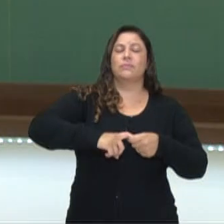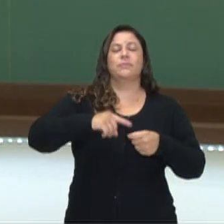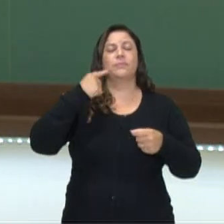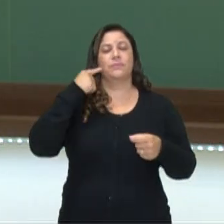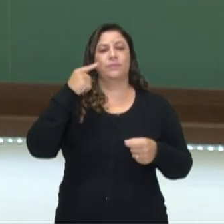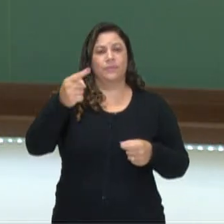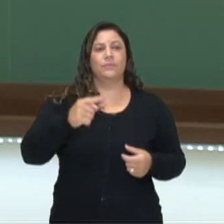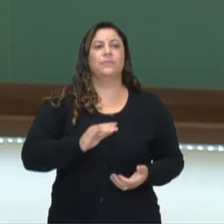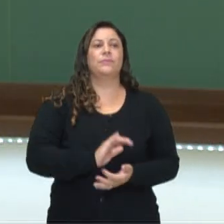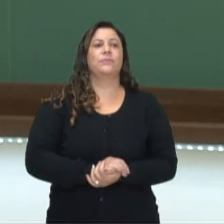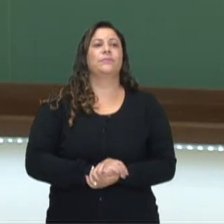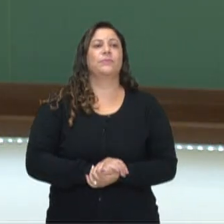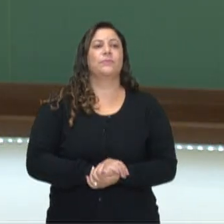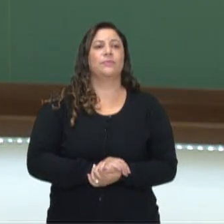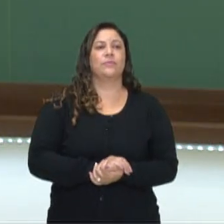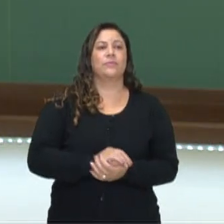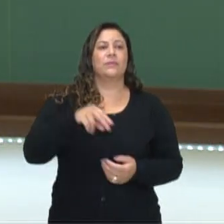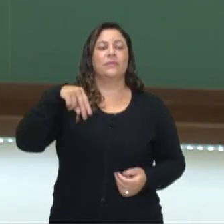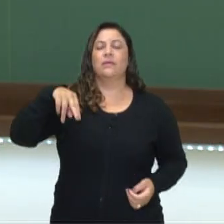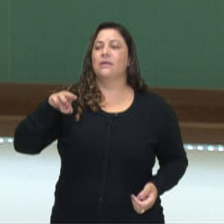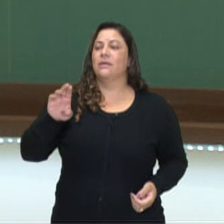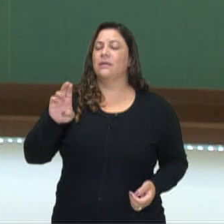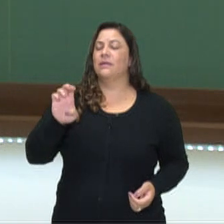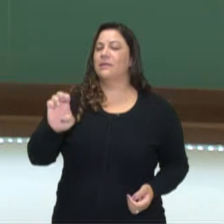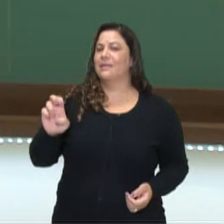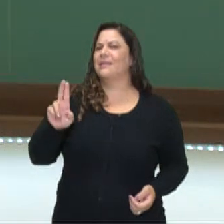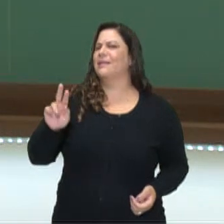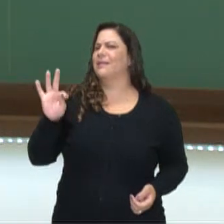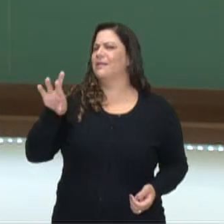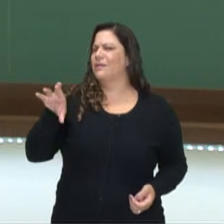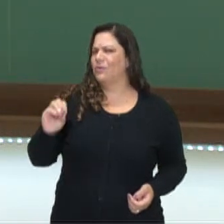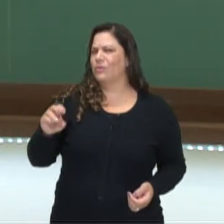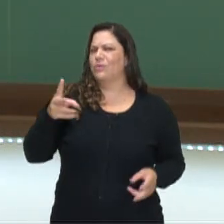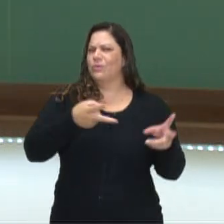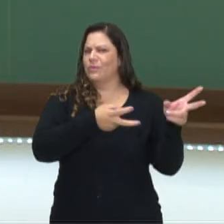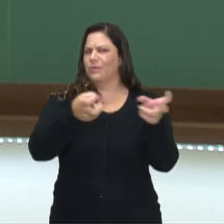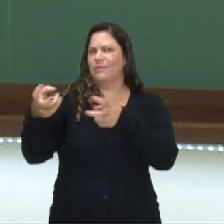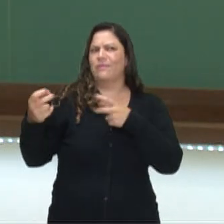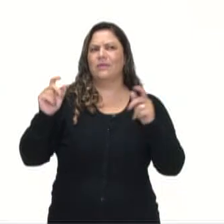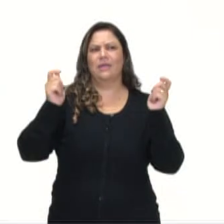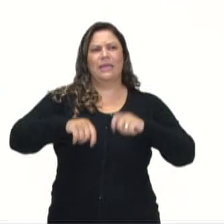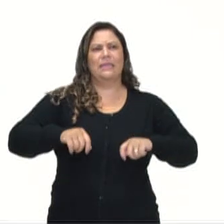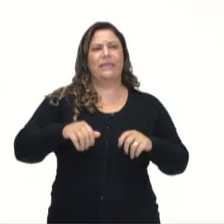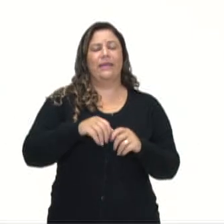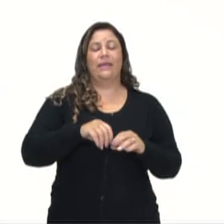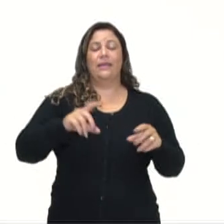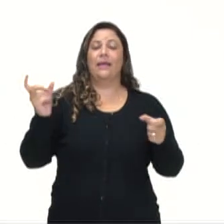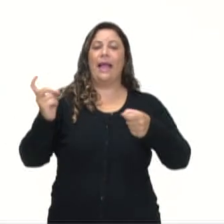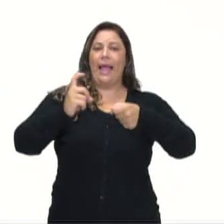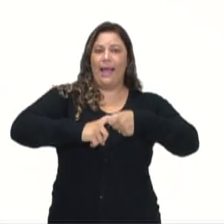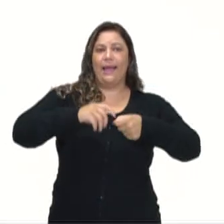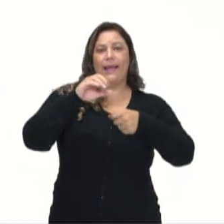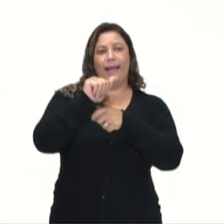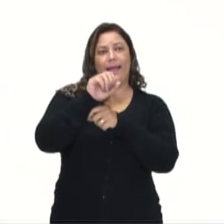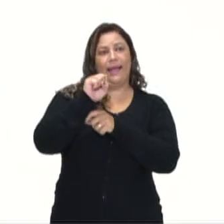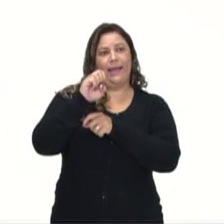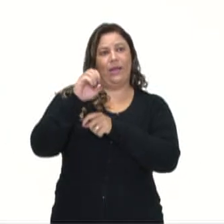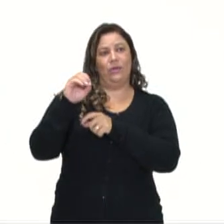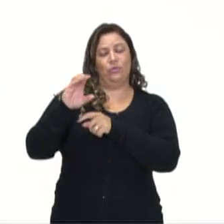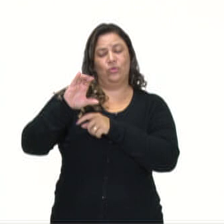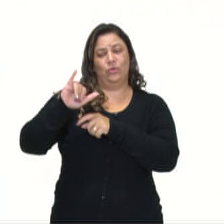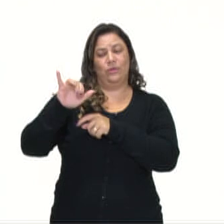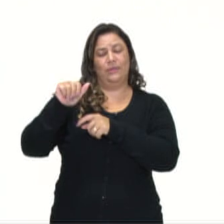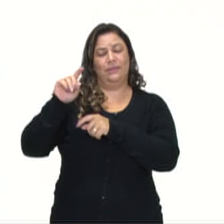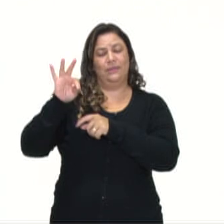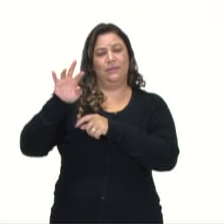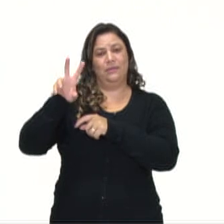do elemento neutro, a gente já viu. Olha essas outras duas propriedades. A gente tem a propriedade associativa, que diz o quê? Se eu